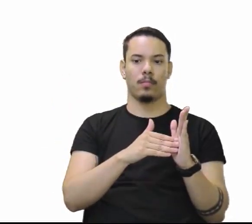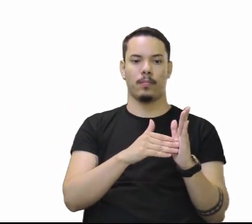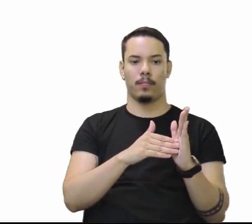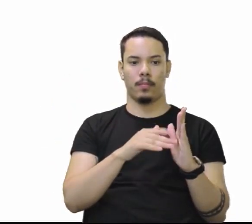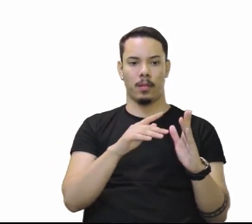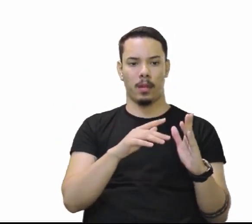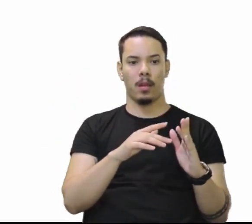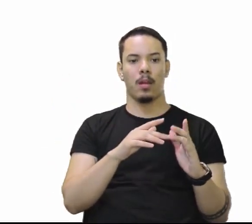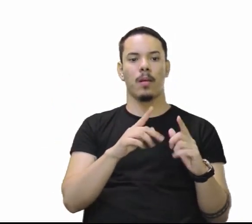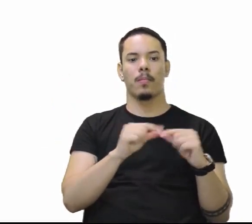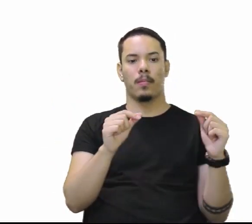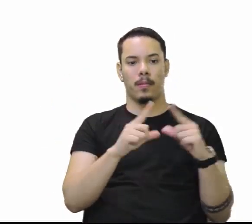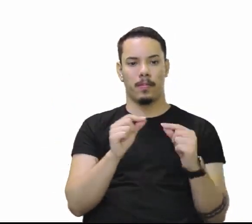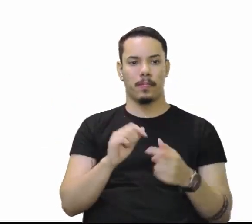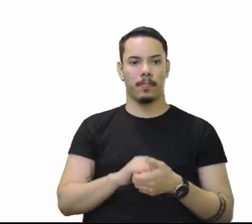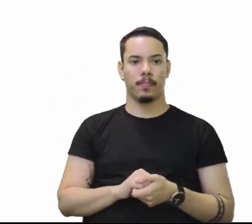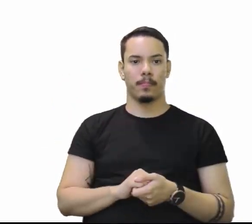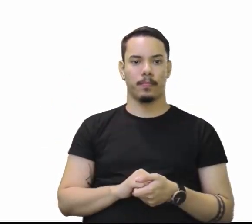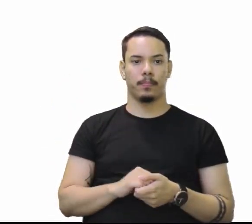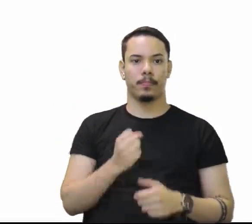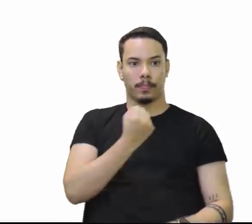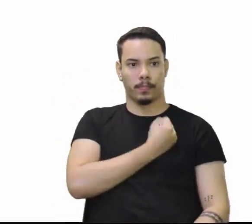aí.